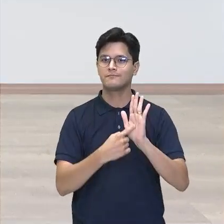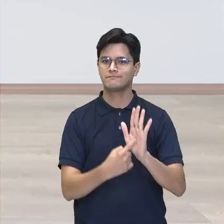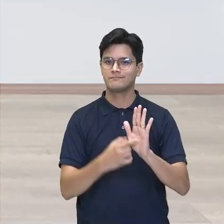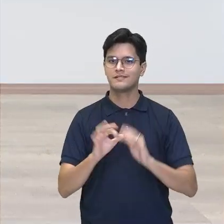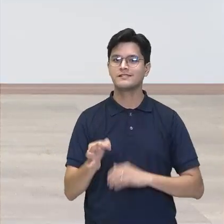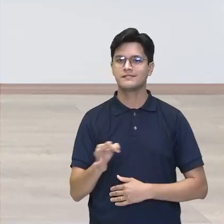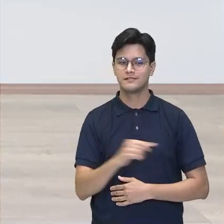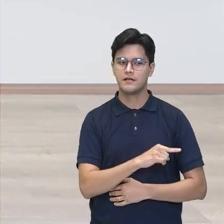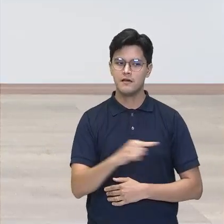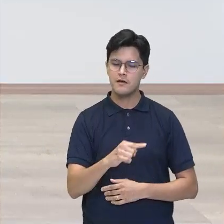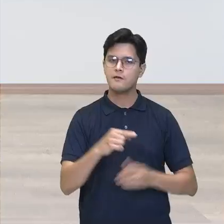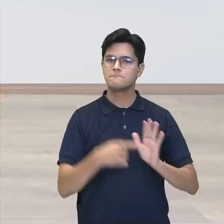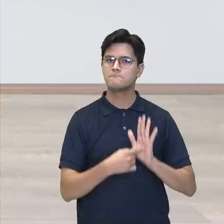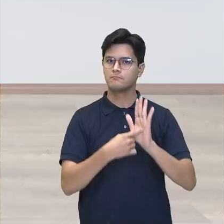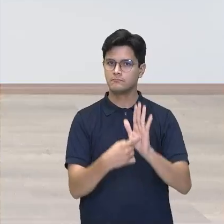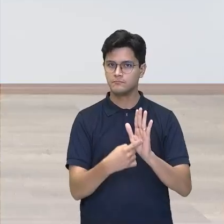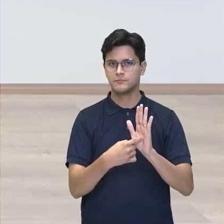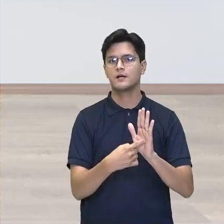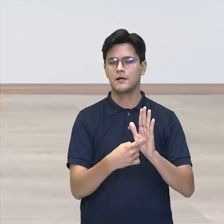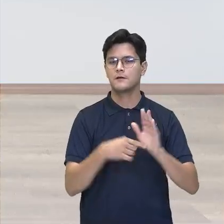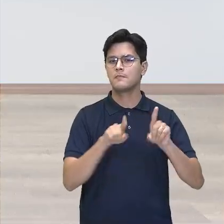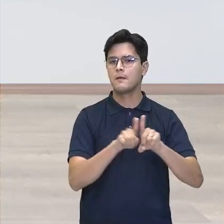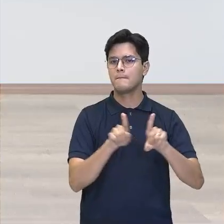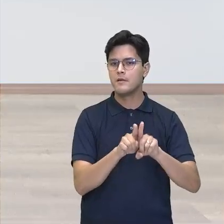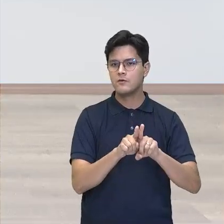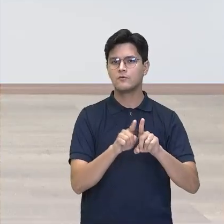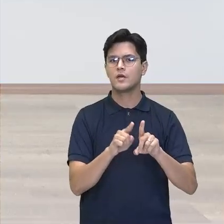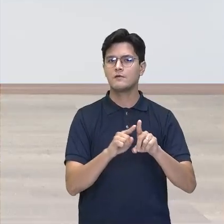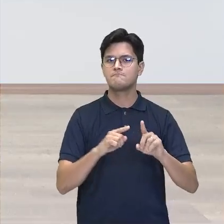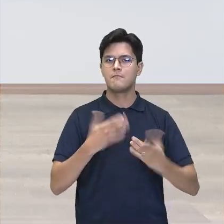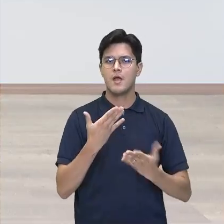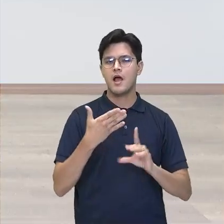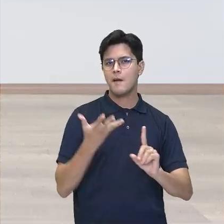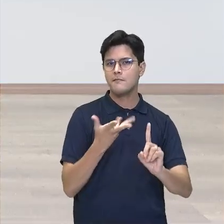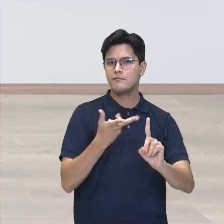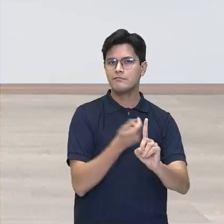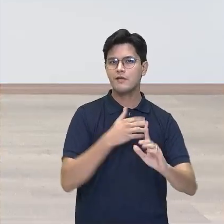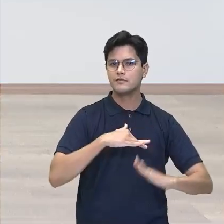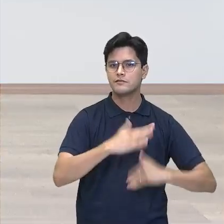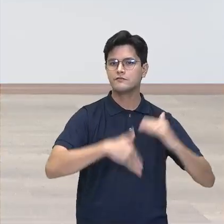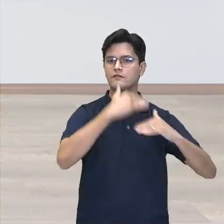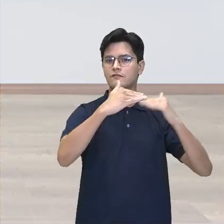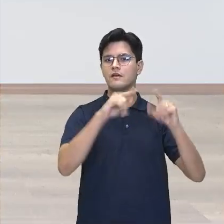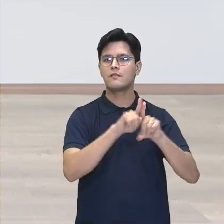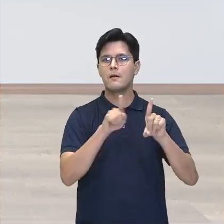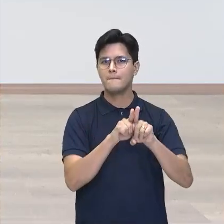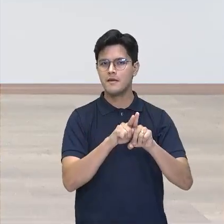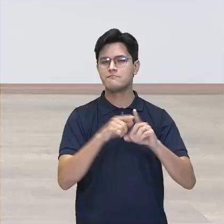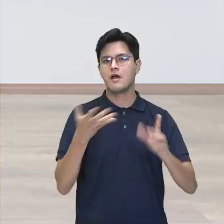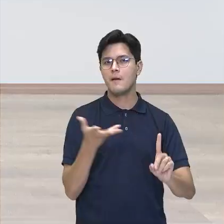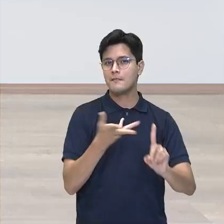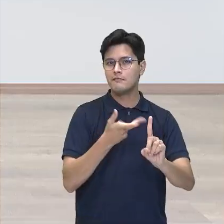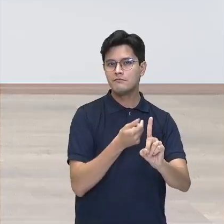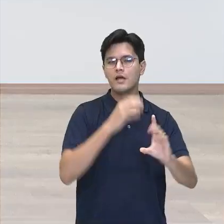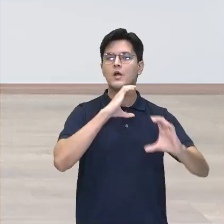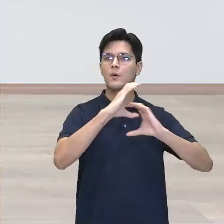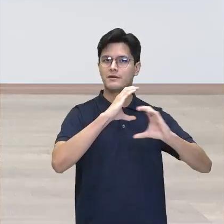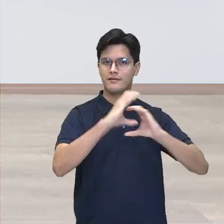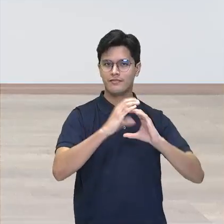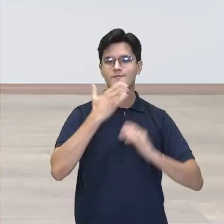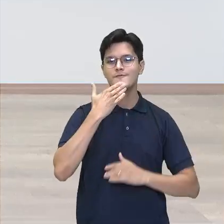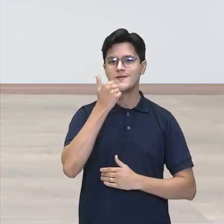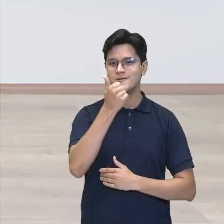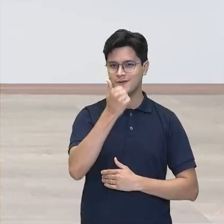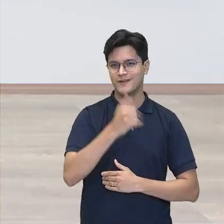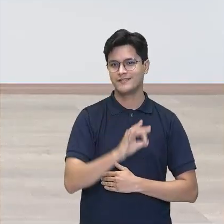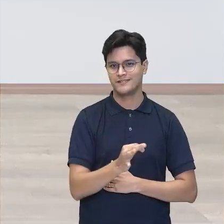habilidades de comunicação também, né, porque se a gente não trabalhar nesse sentido, realmente o estudante fica ali só como, né, um mero ouvinte. Exatamente.